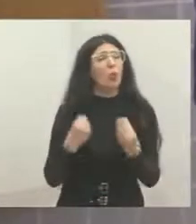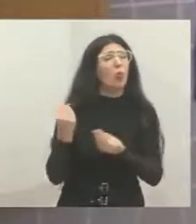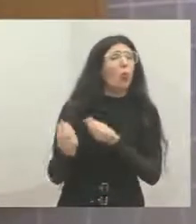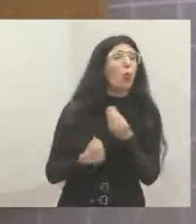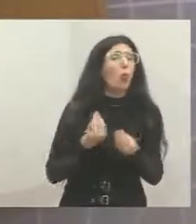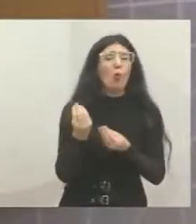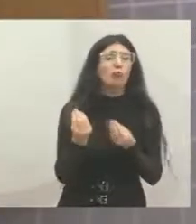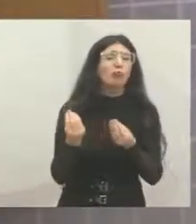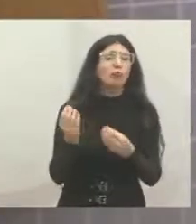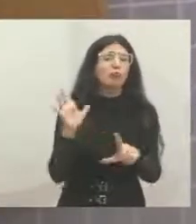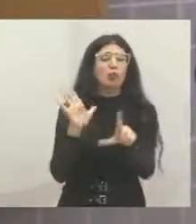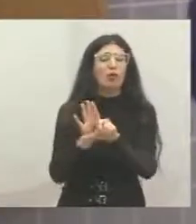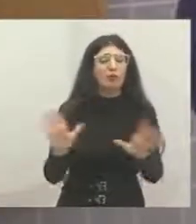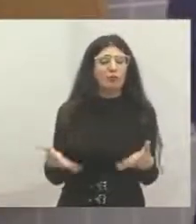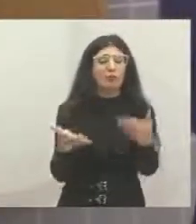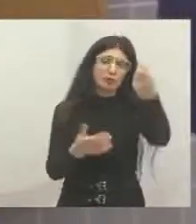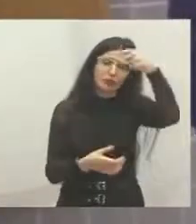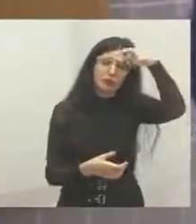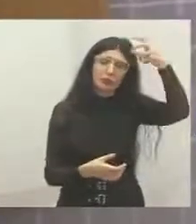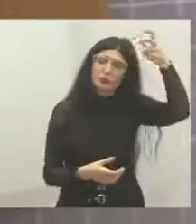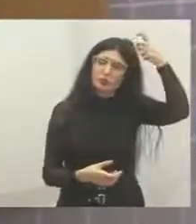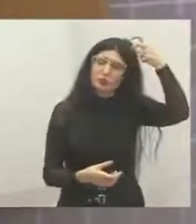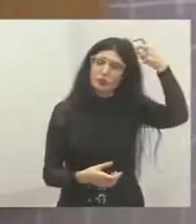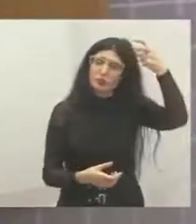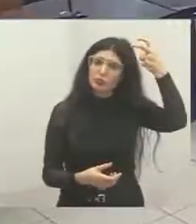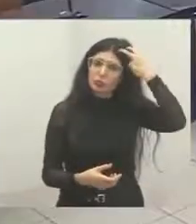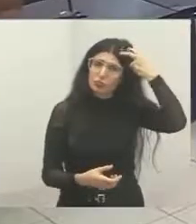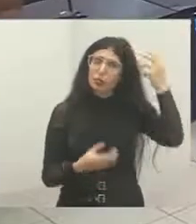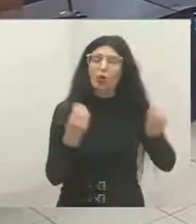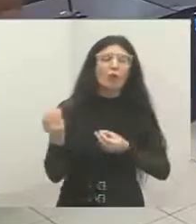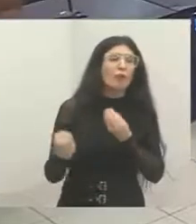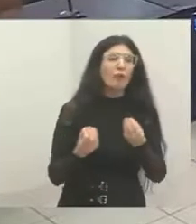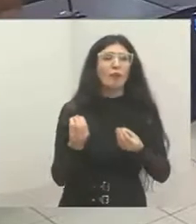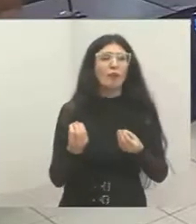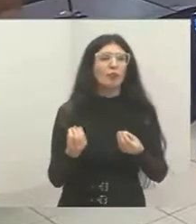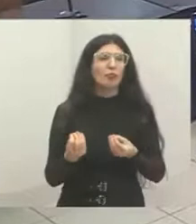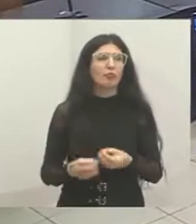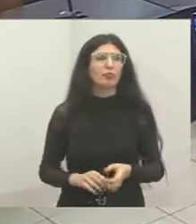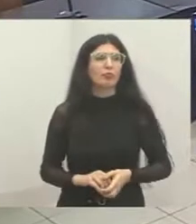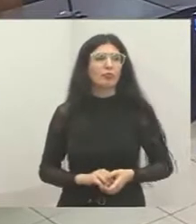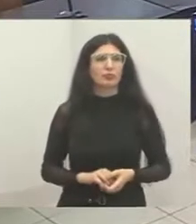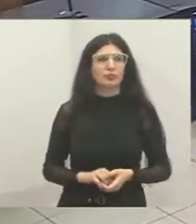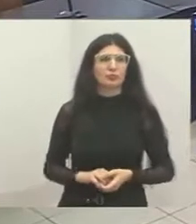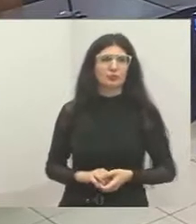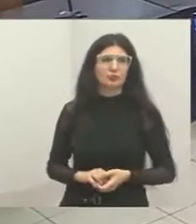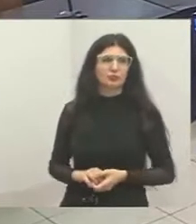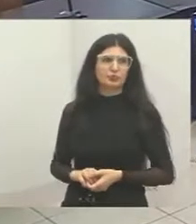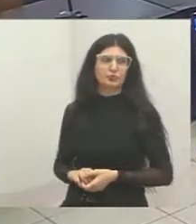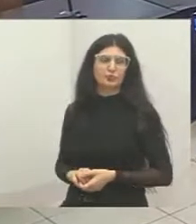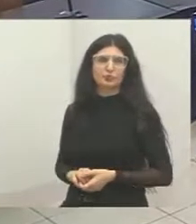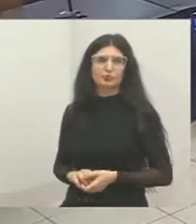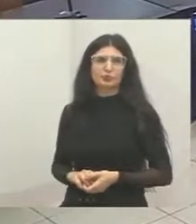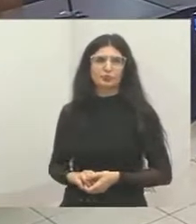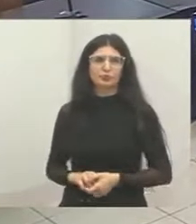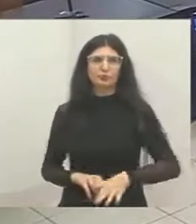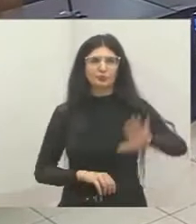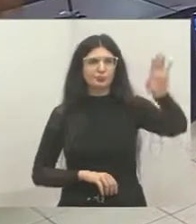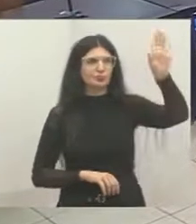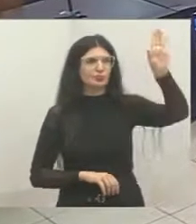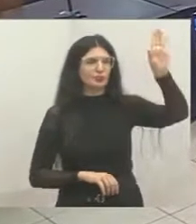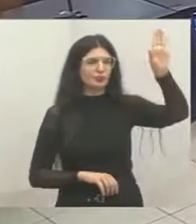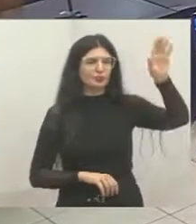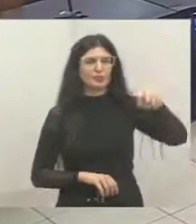esse procedimento. Ô, Reinaldo, só posso... Não vem? Eu não entendi aqui, então. Ô, Reinaldo, posso só uma parte? Eu